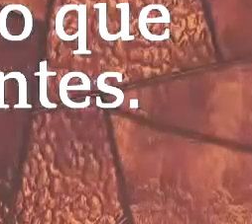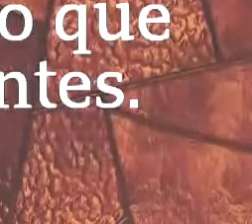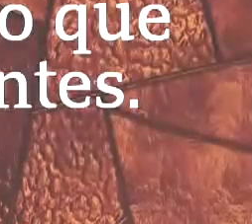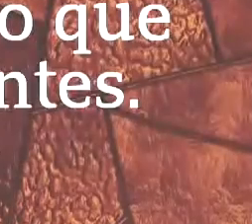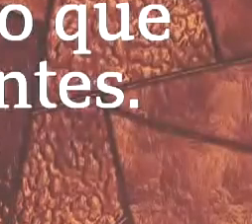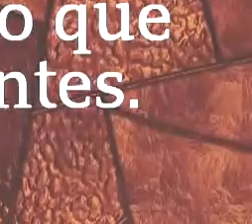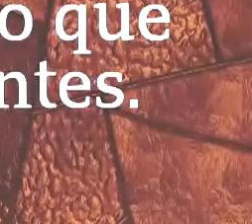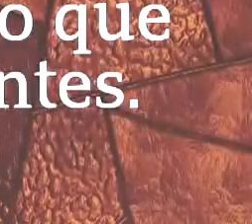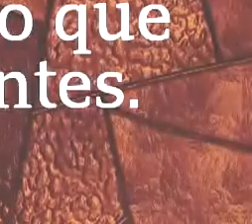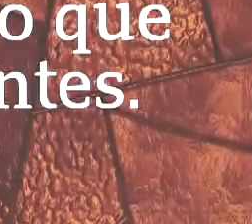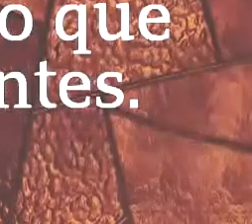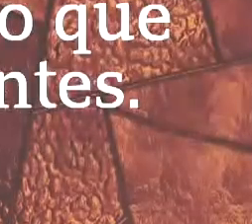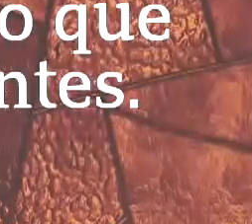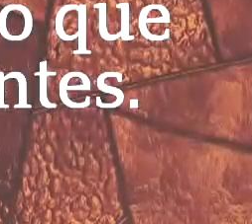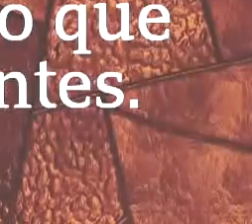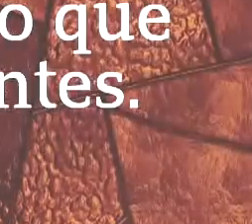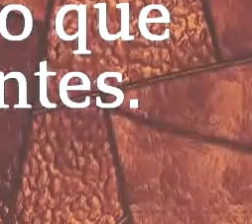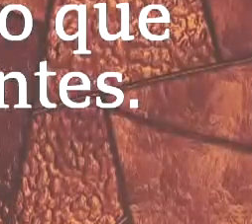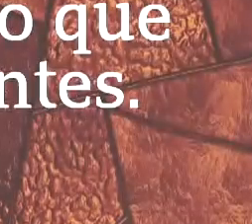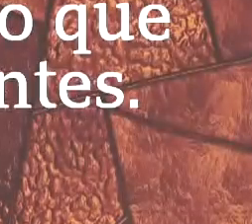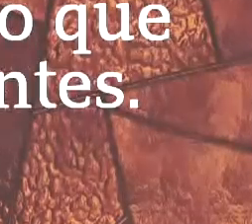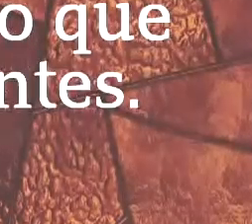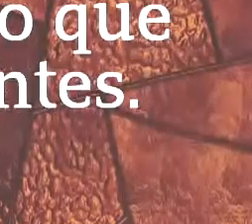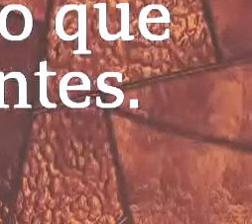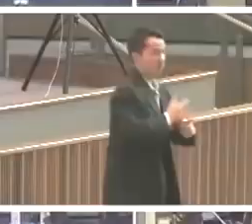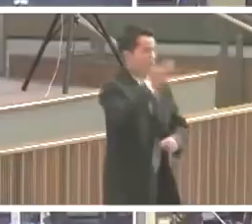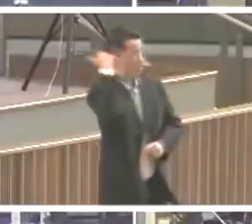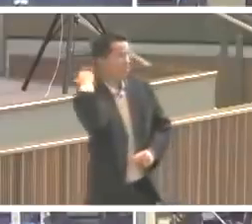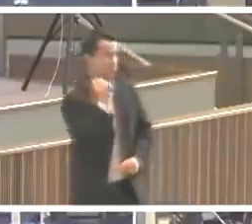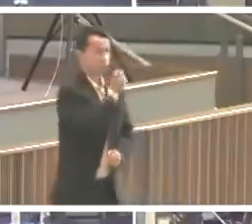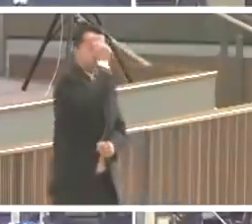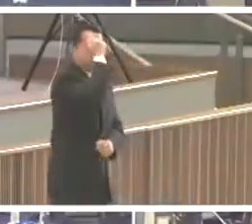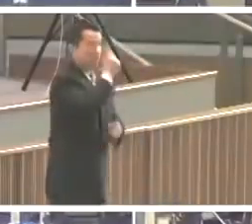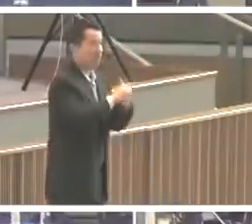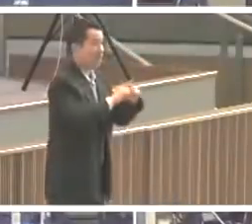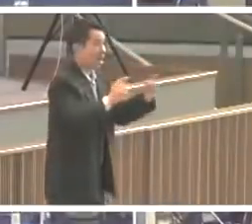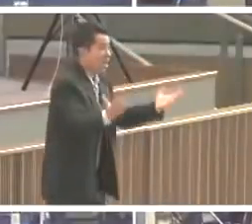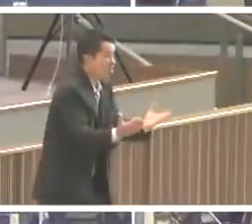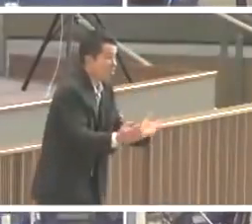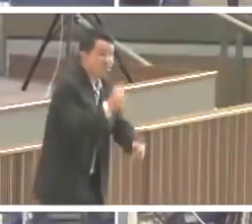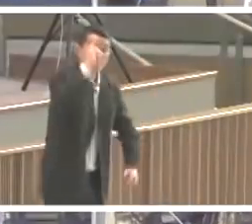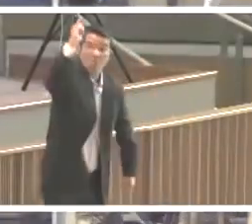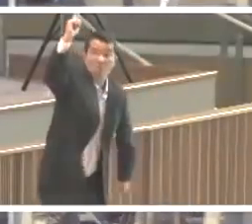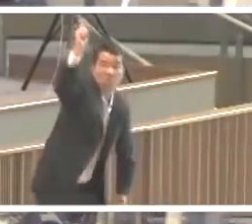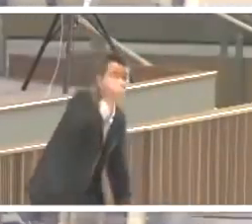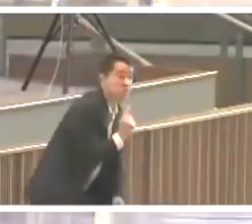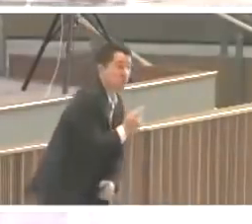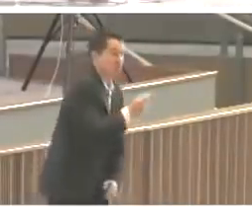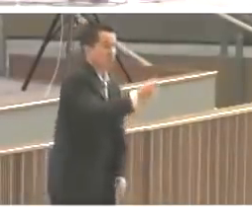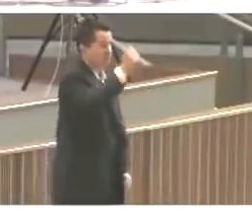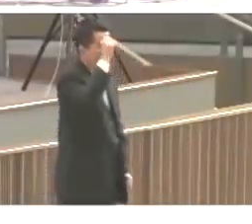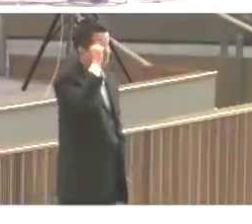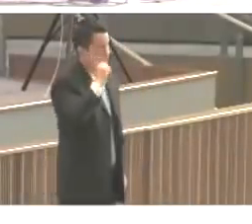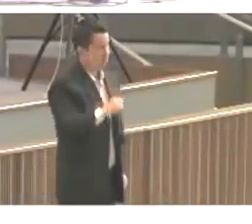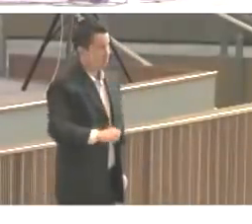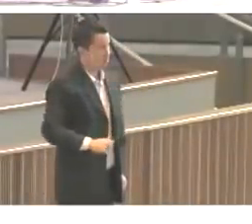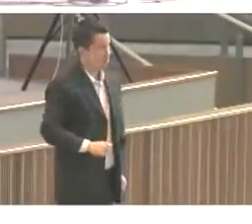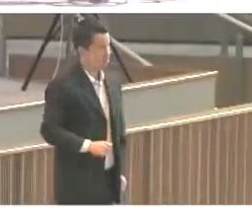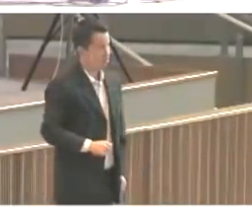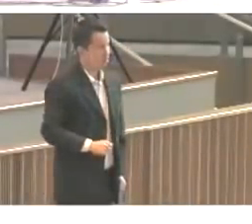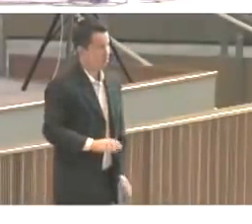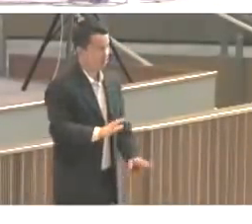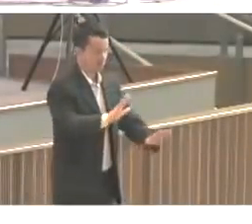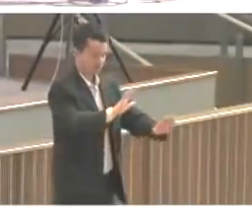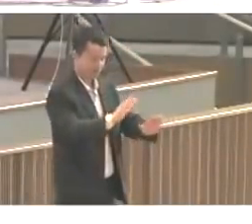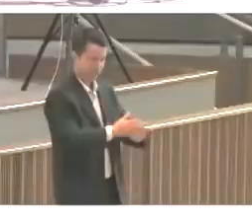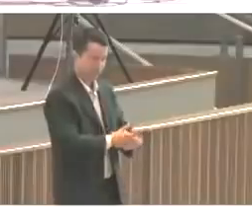nós do que quando nos tornamos crentes. Uma das razões por que a gente não discerne